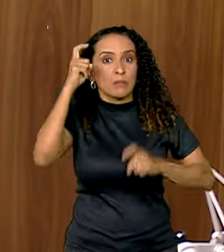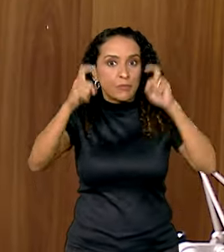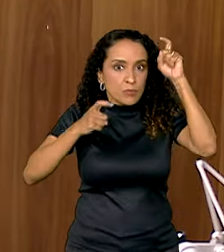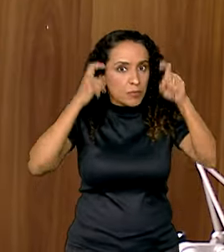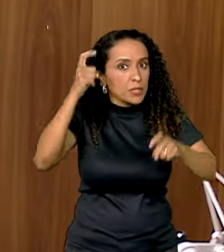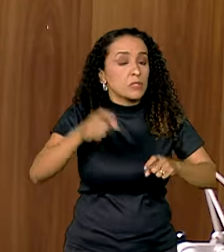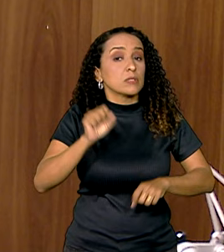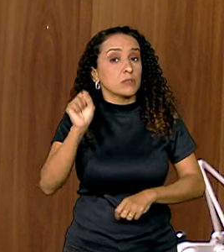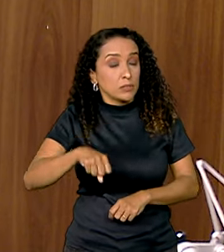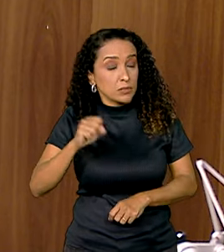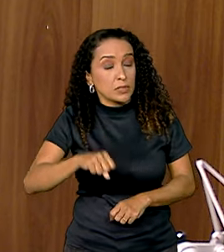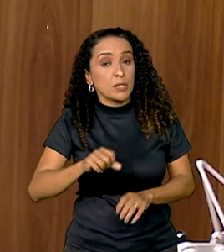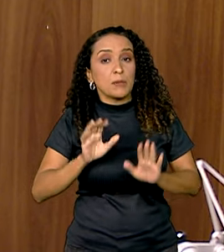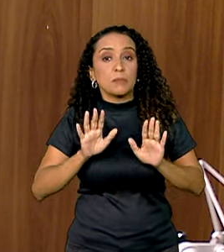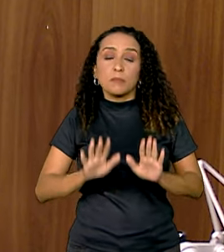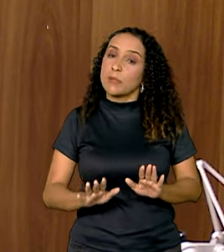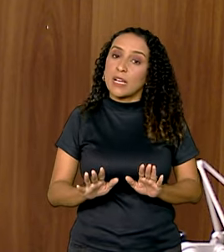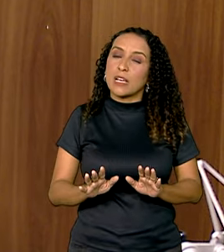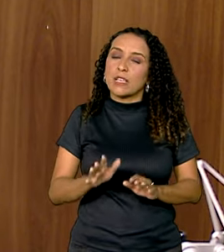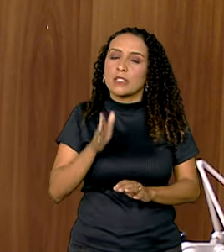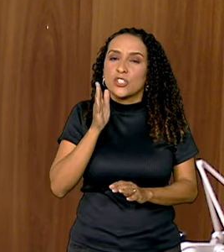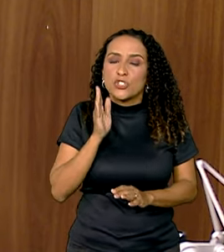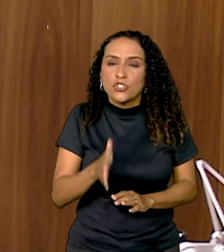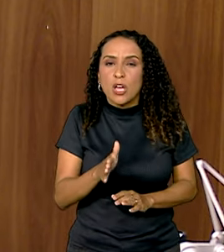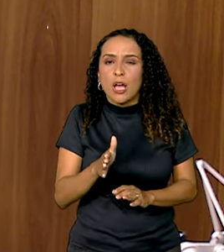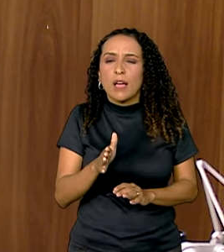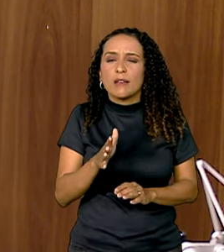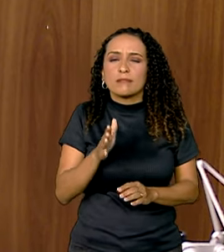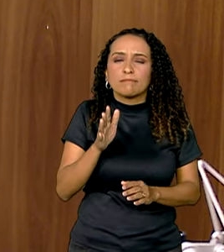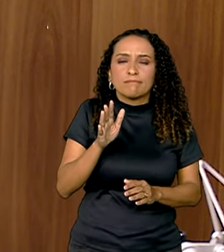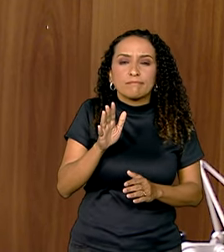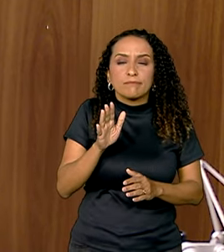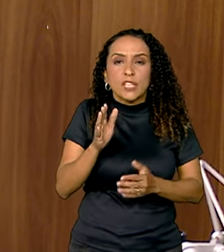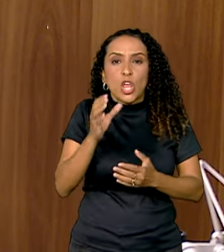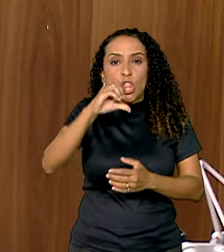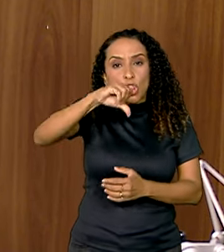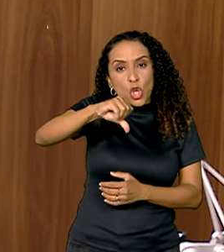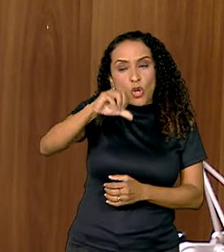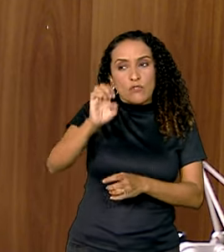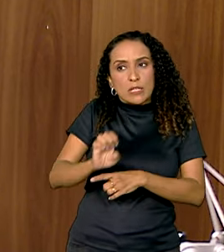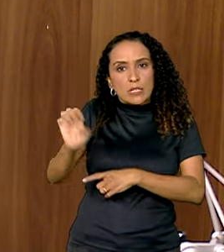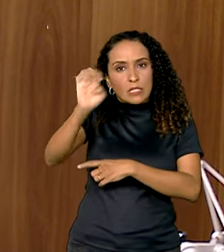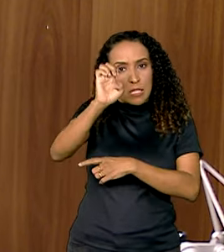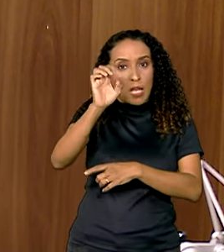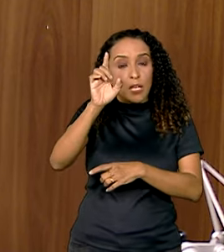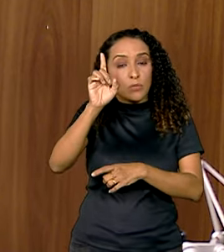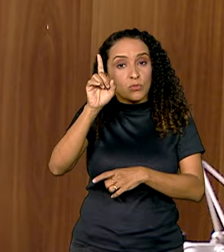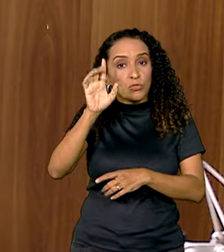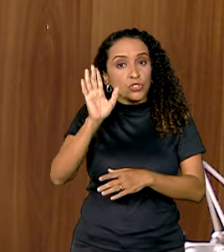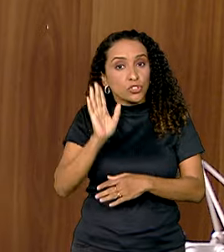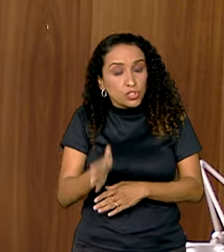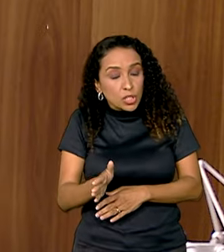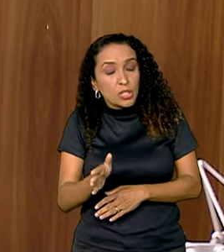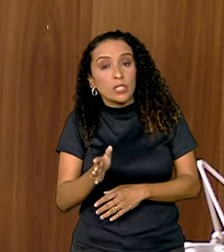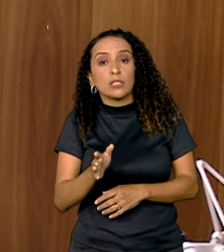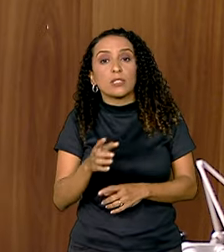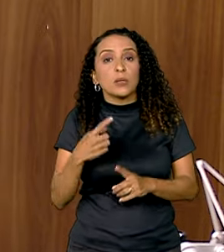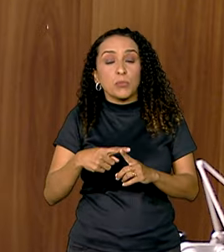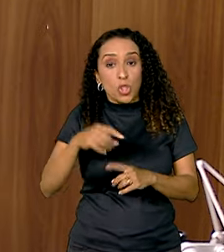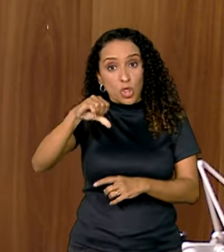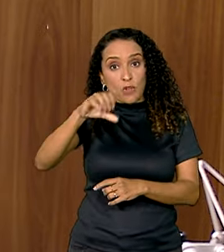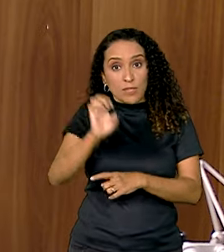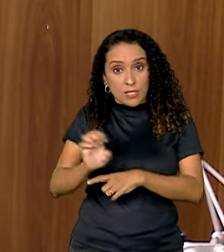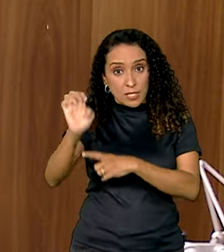preocupação, mas já com um sinal em 9 estados, um sinal importante, porque em